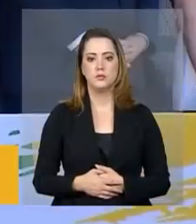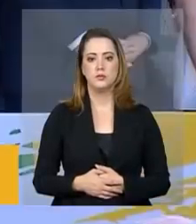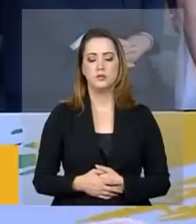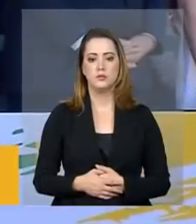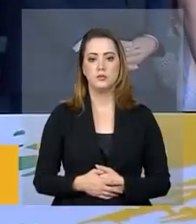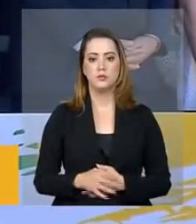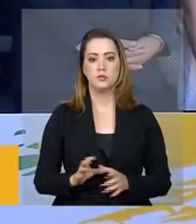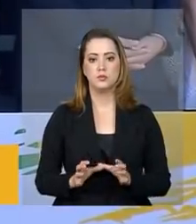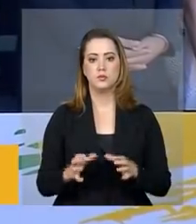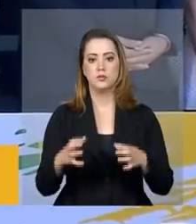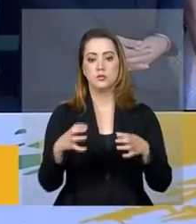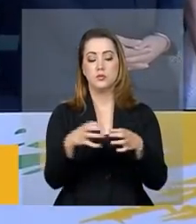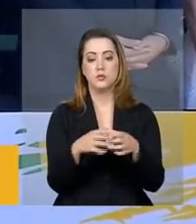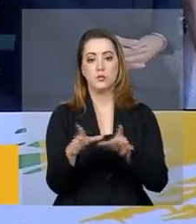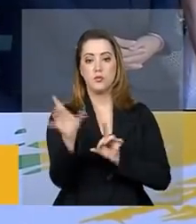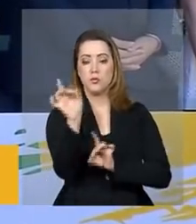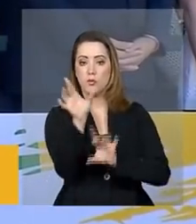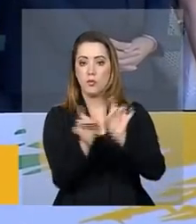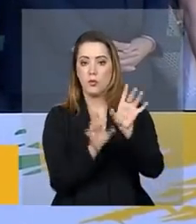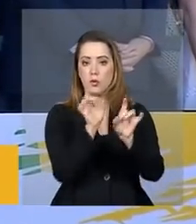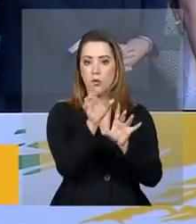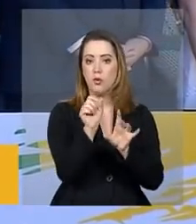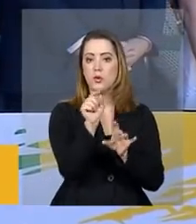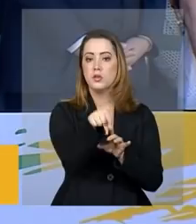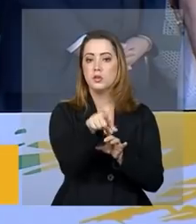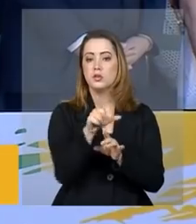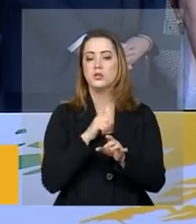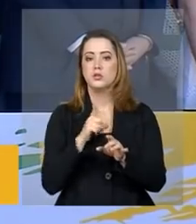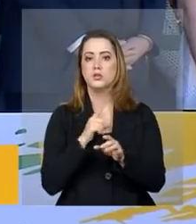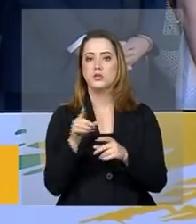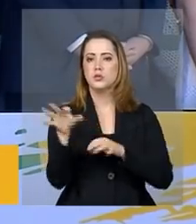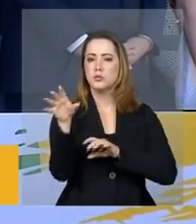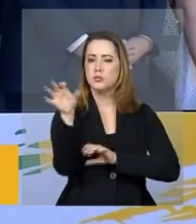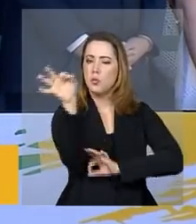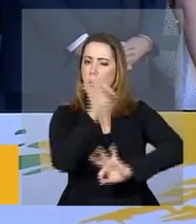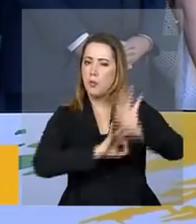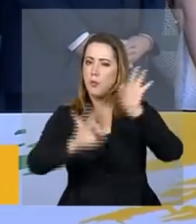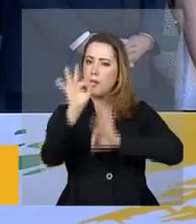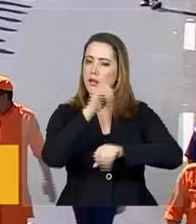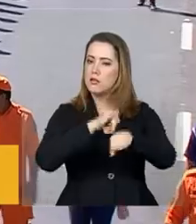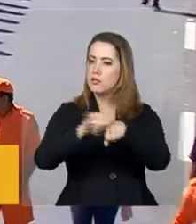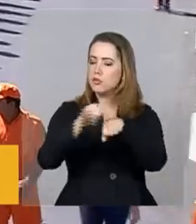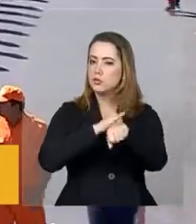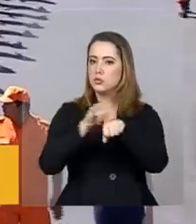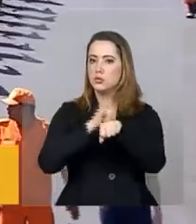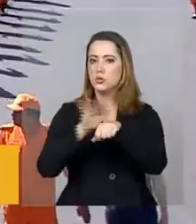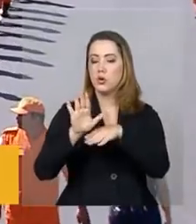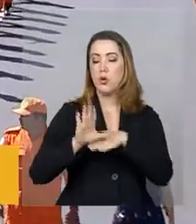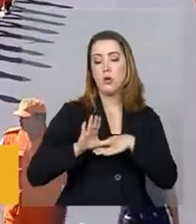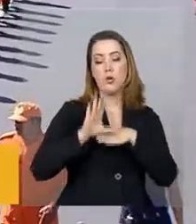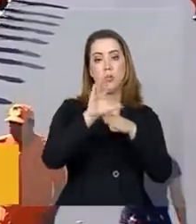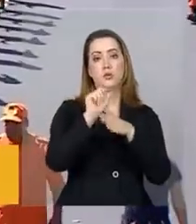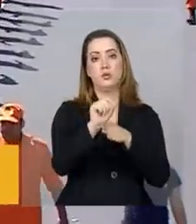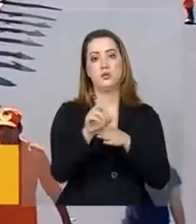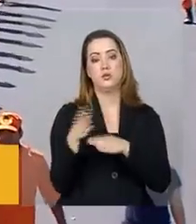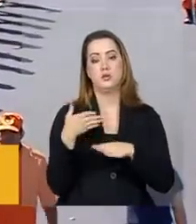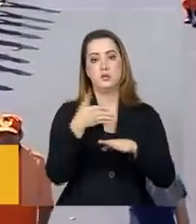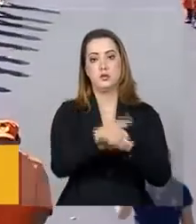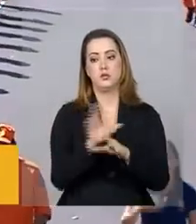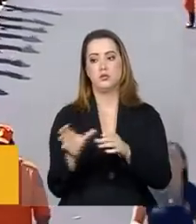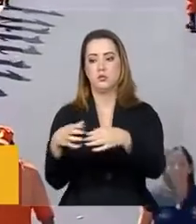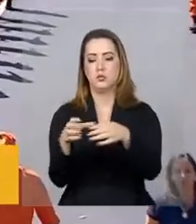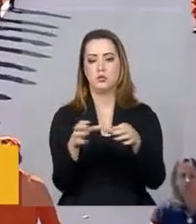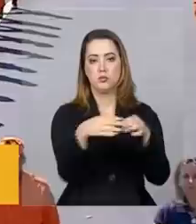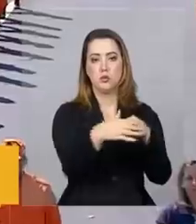Os grupamentos especializados têm a seu cargo o planejamento estratégico, a coordenação e o emprego das unidades para as atividades